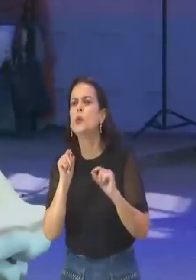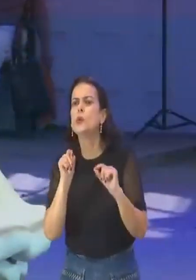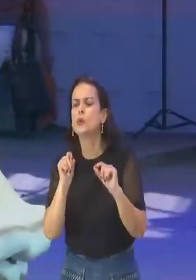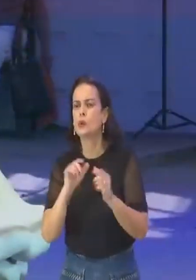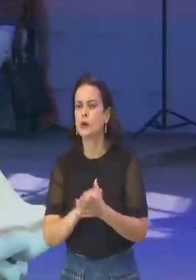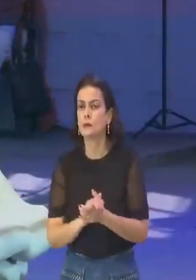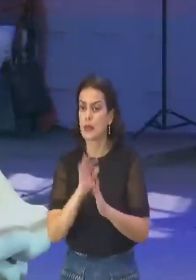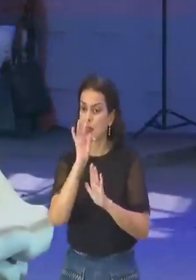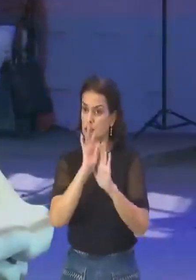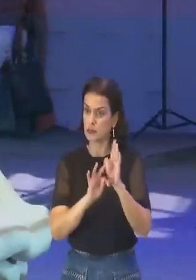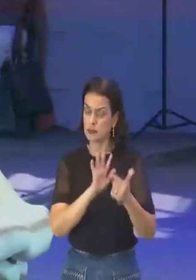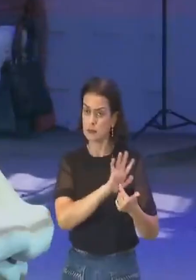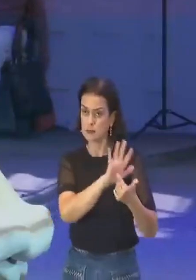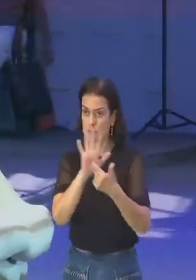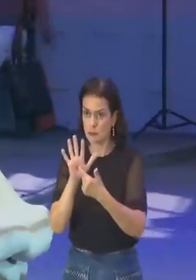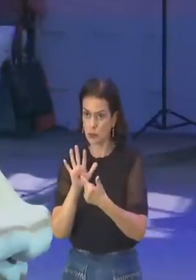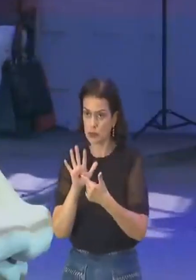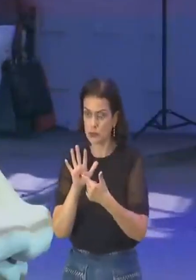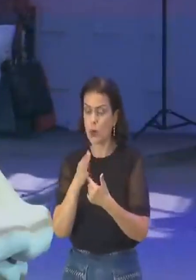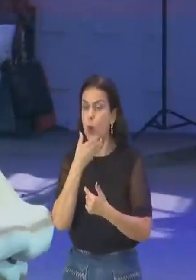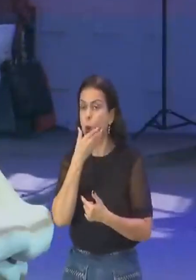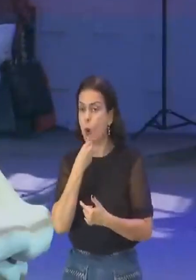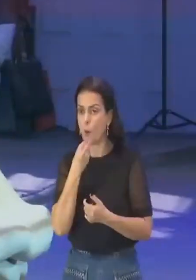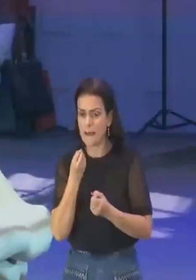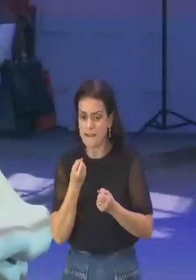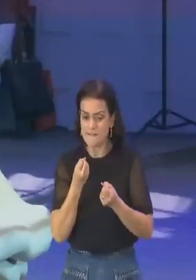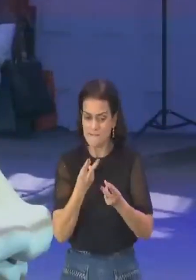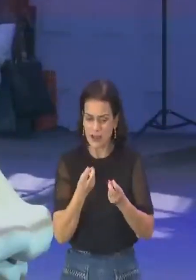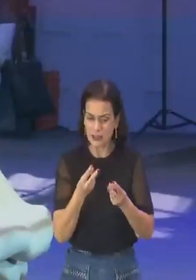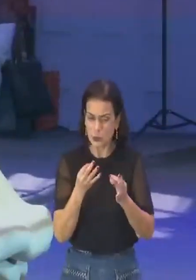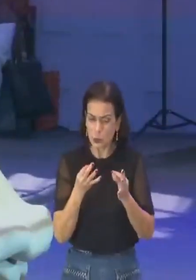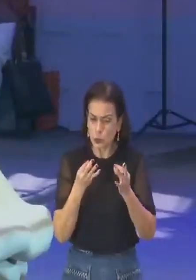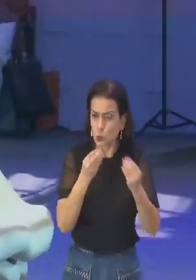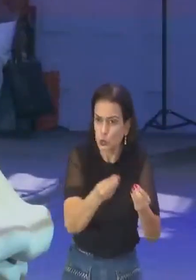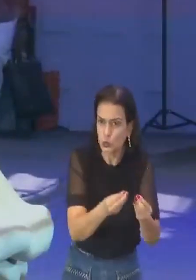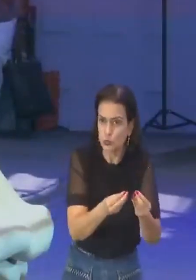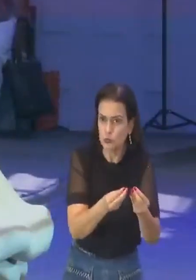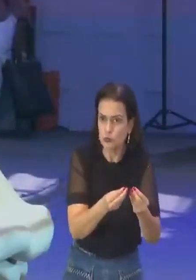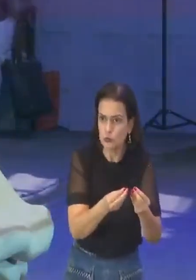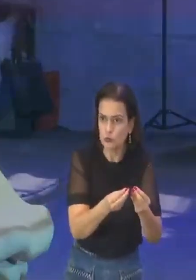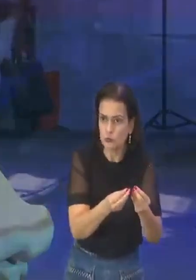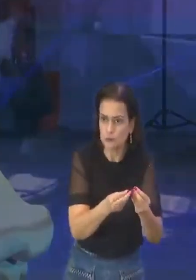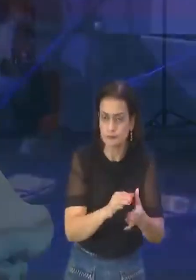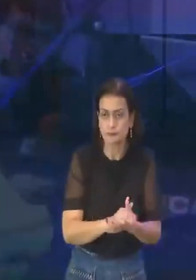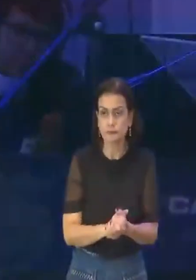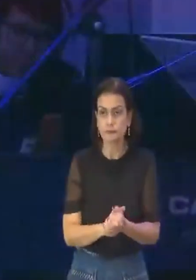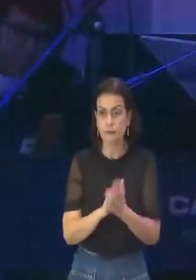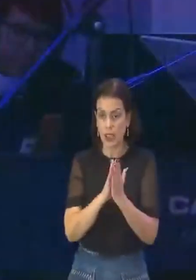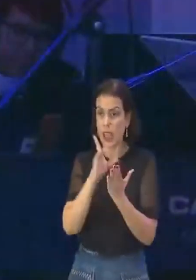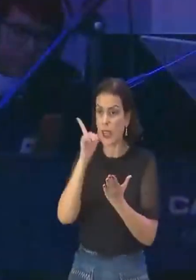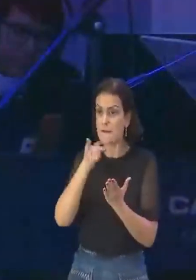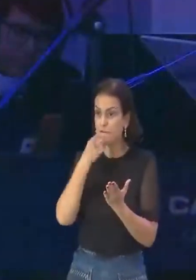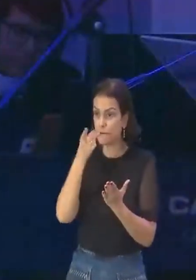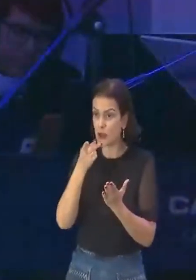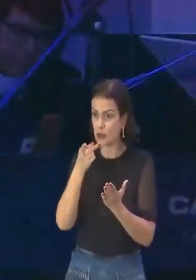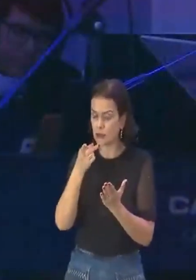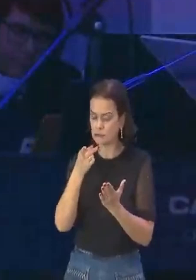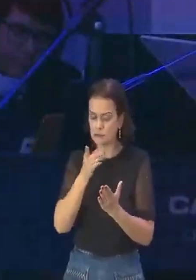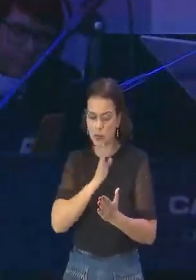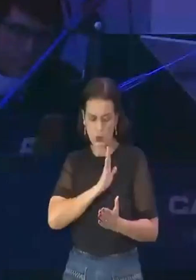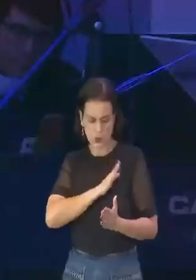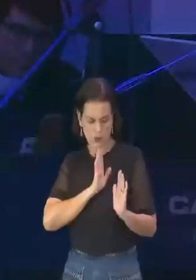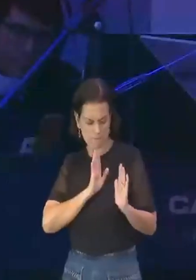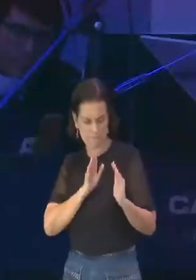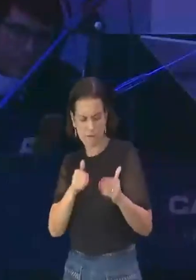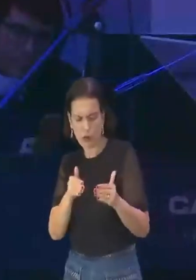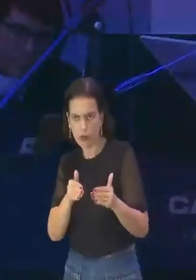O texto mostra que ele vendeu tudo o que ele tinha. A Bíblia vai dizer que aonde está o nosso coração,